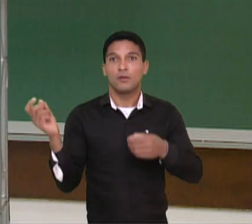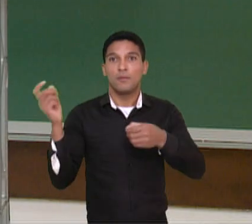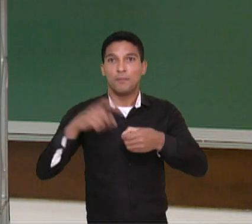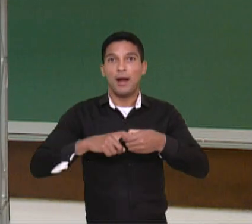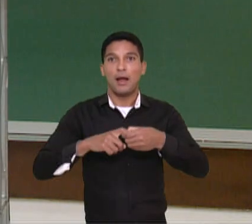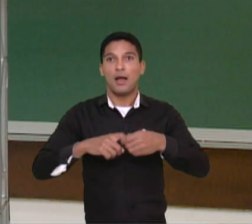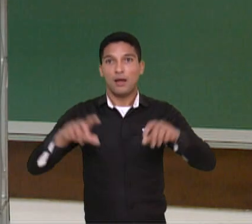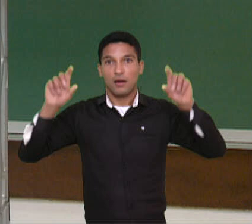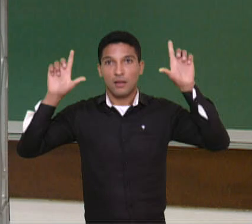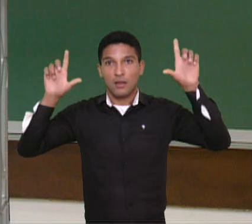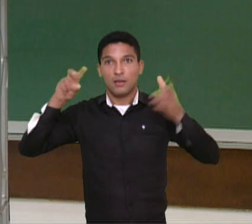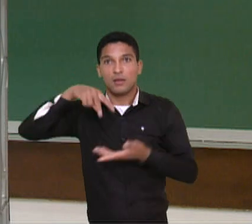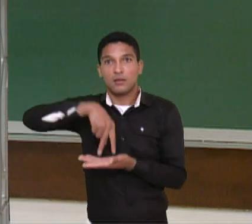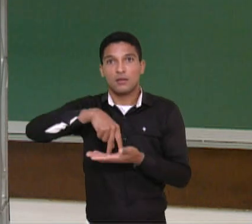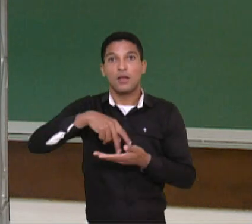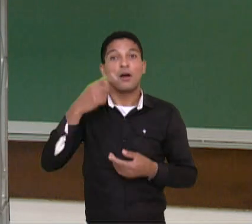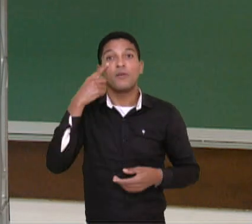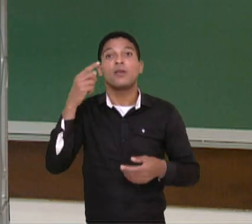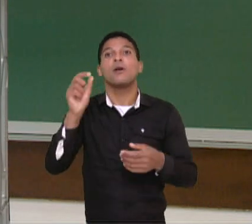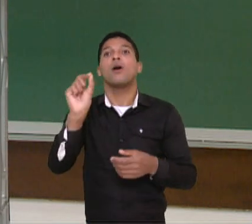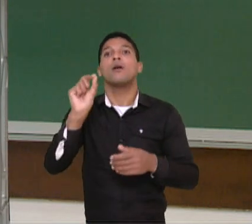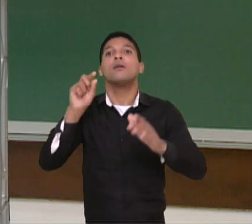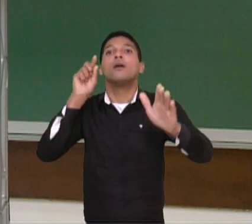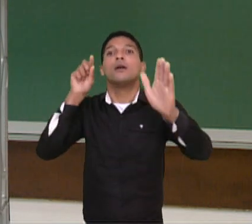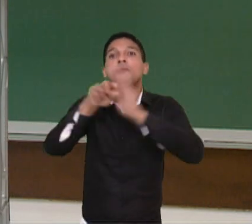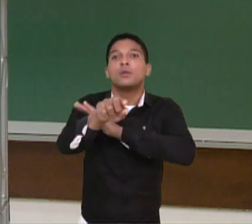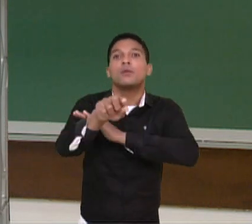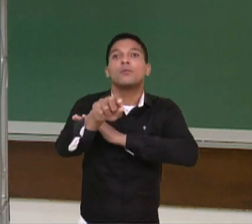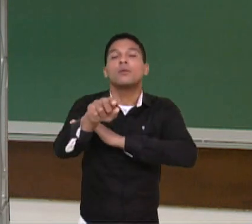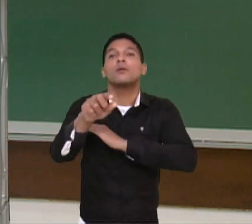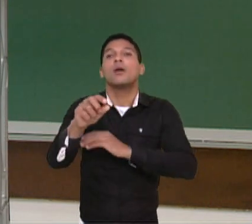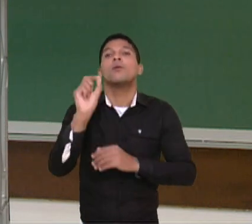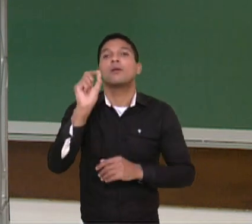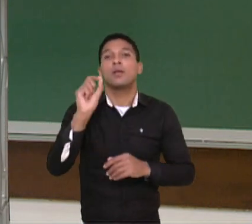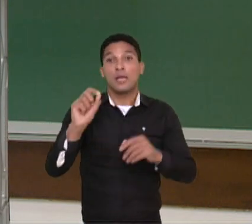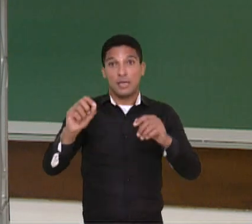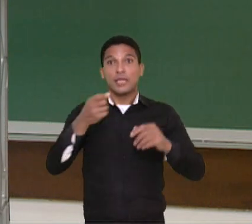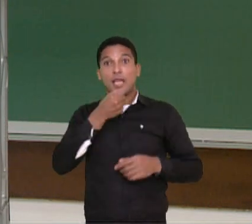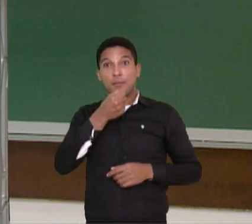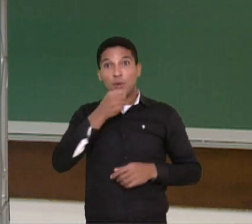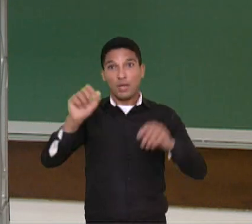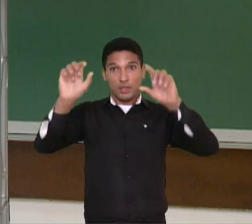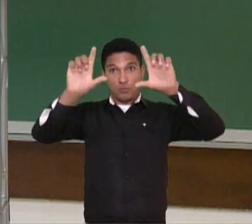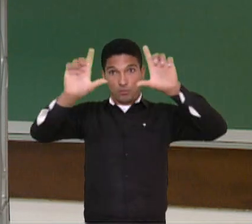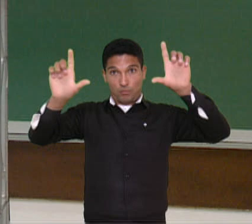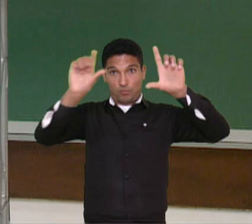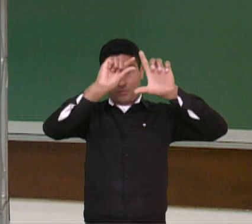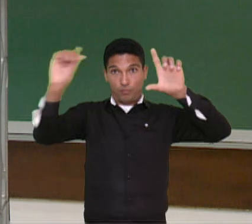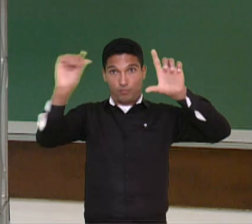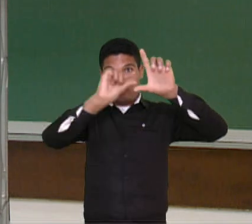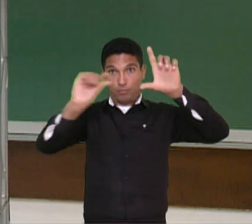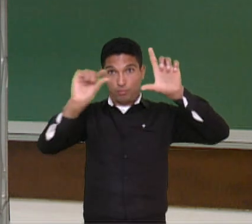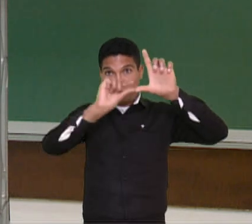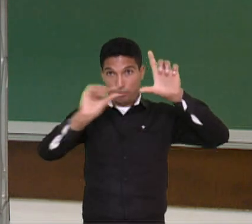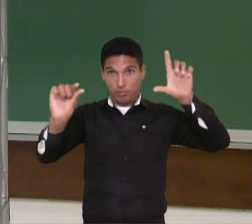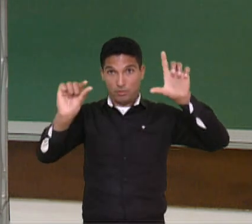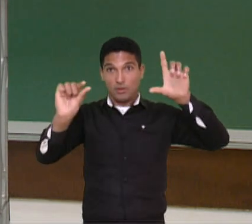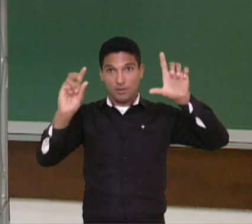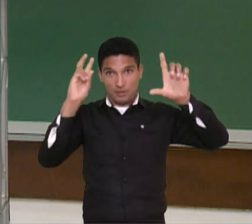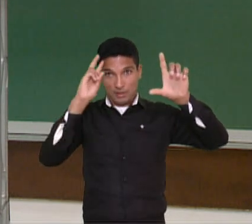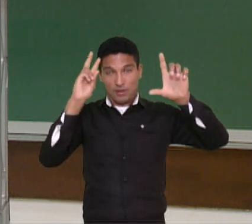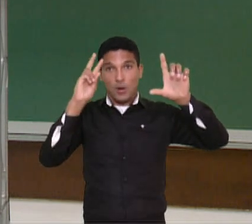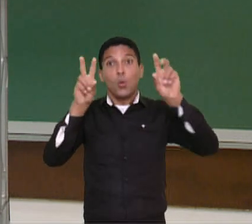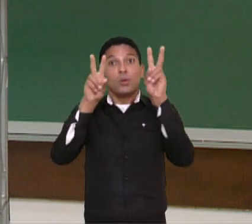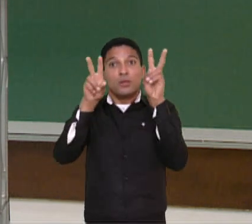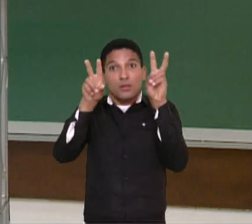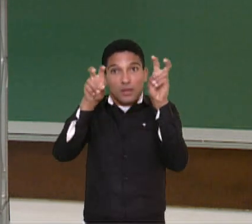Voltamos, galera. Olha só, a pergunta do quiz dizia o seguinte: os trechos da reportagem que lemos indicam que o tema dela, e aí vocês tinham as